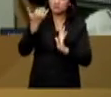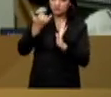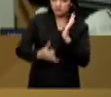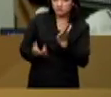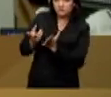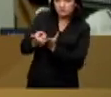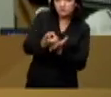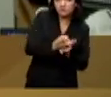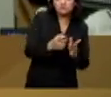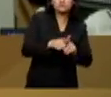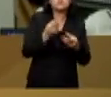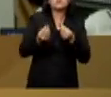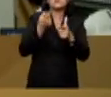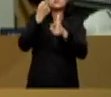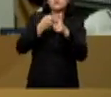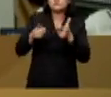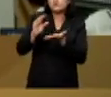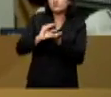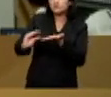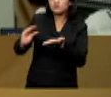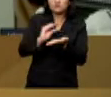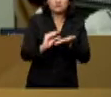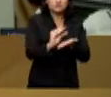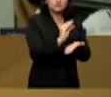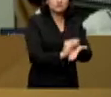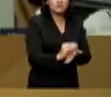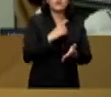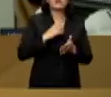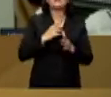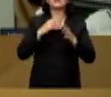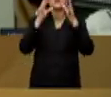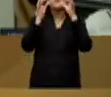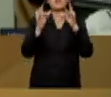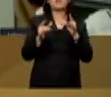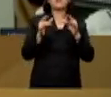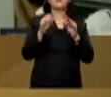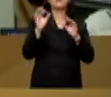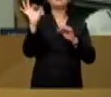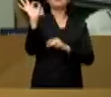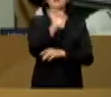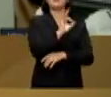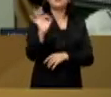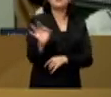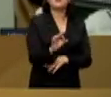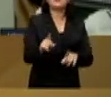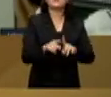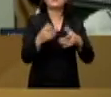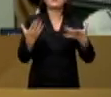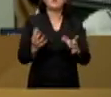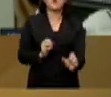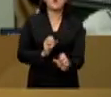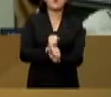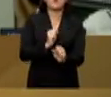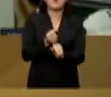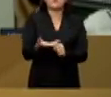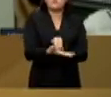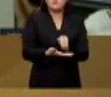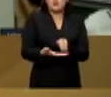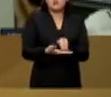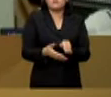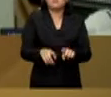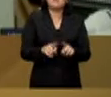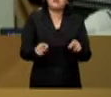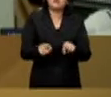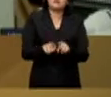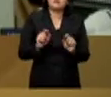de receita, esmiuçando as alíquotas aplicáveis e a base de cálculo a ser adotada. Ainda assim, no meu entender,